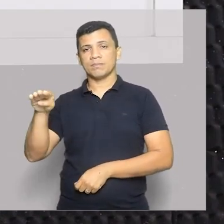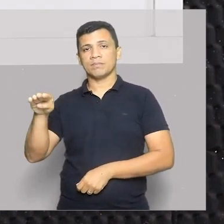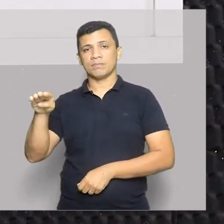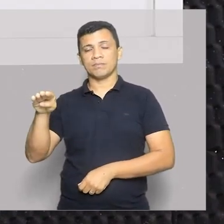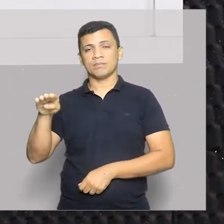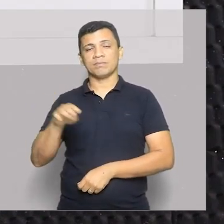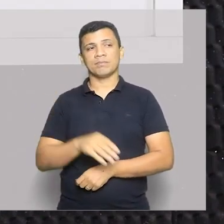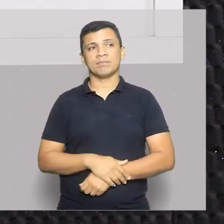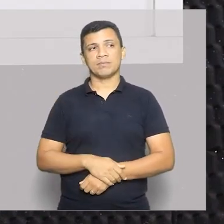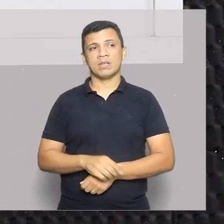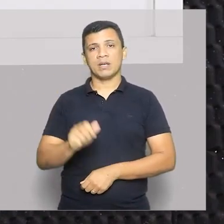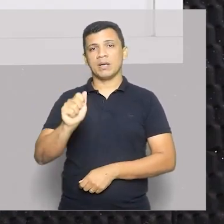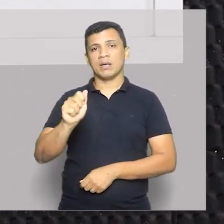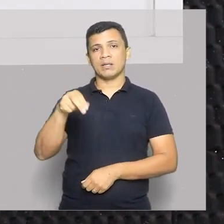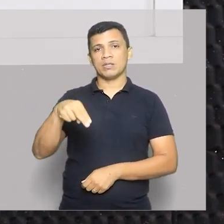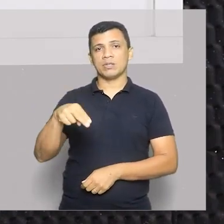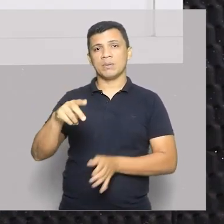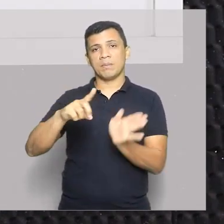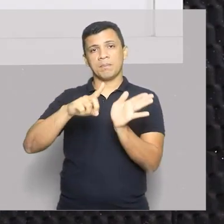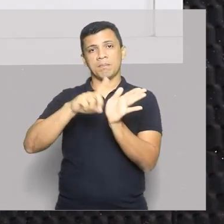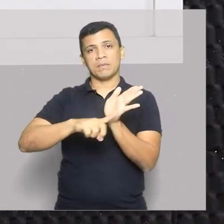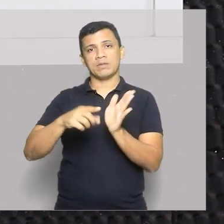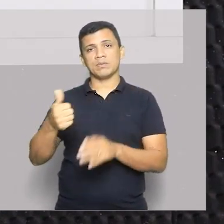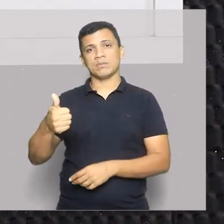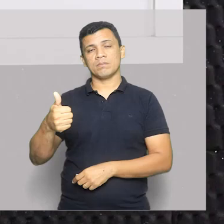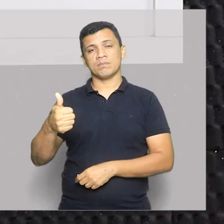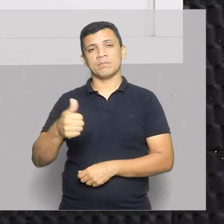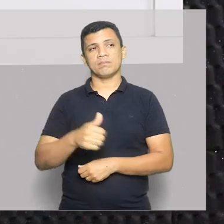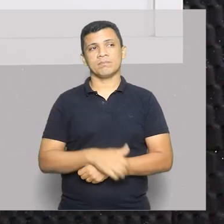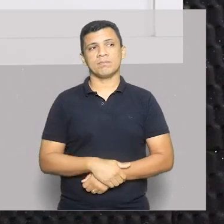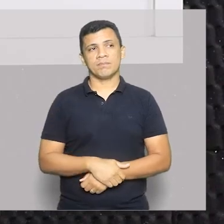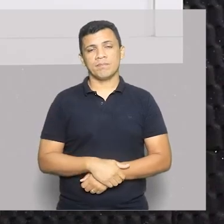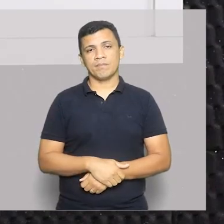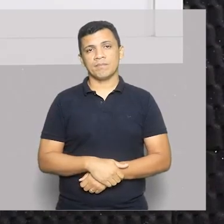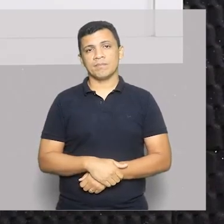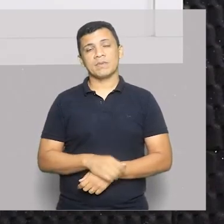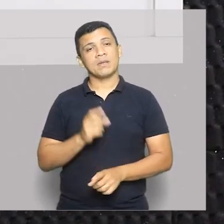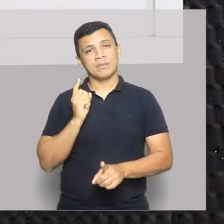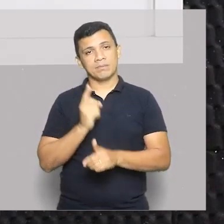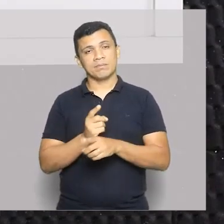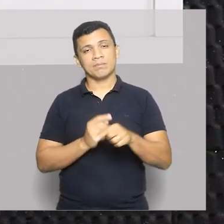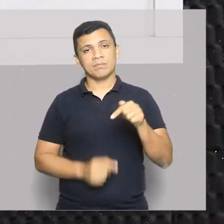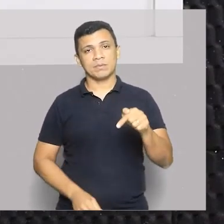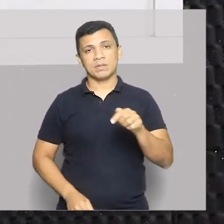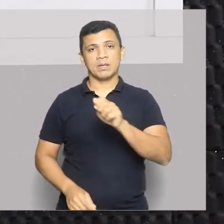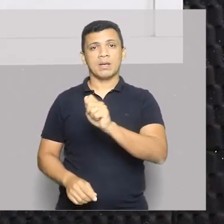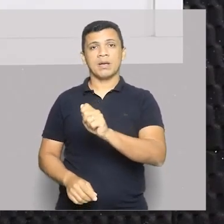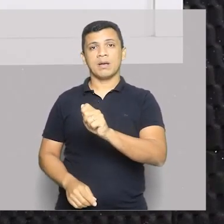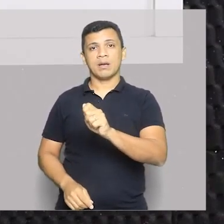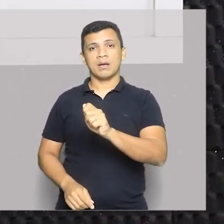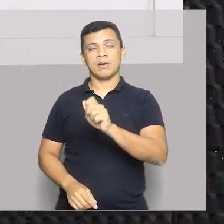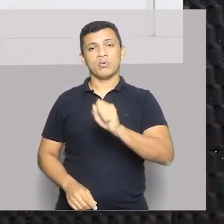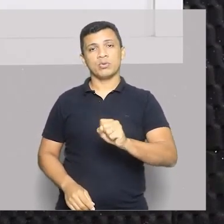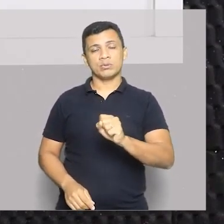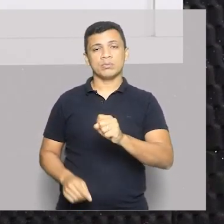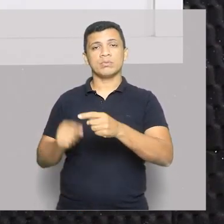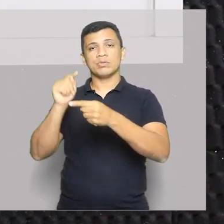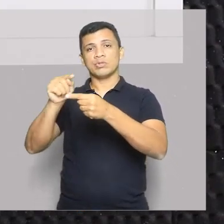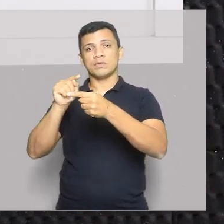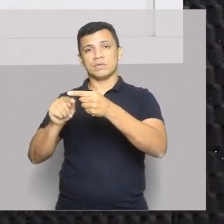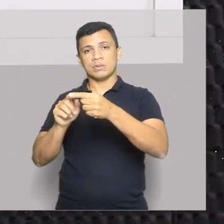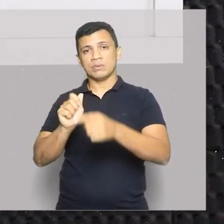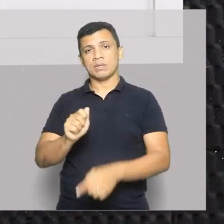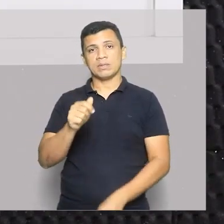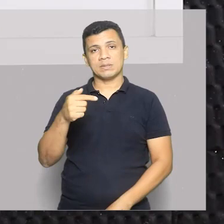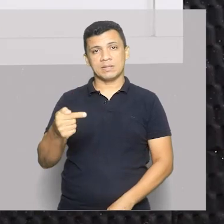posição AN-1. Certo? Ou seja, um A8 dividido pelo A7, um A10 dividido pelo